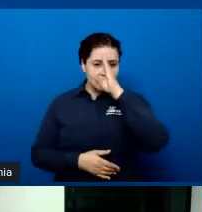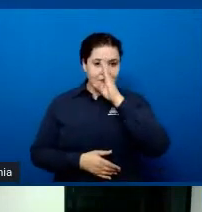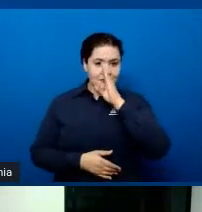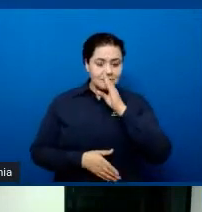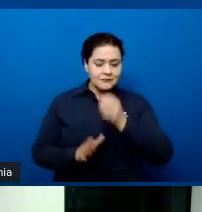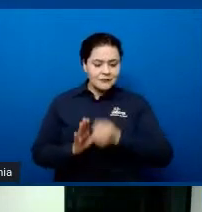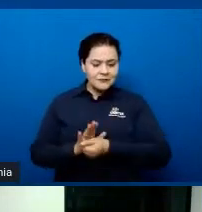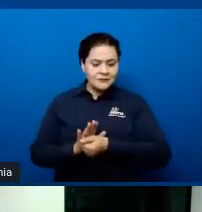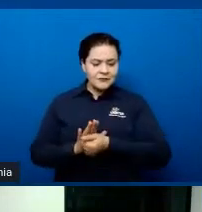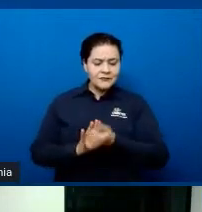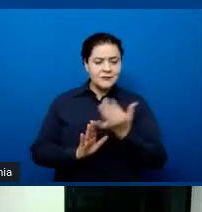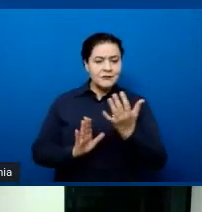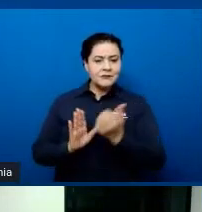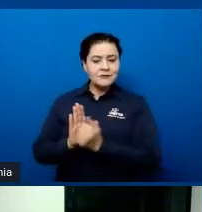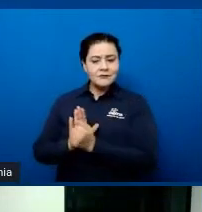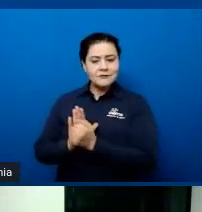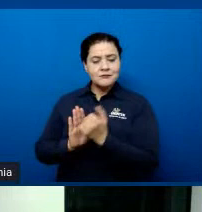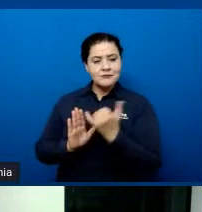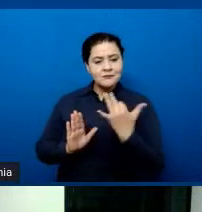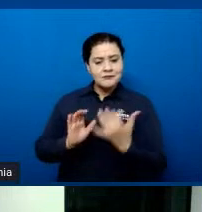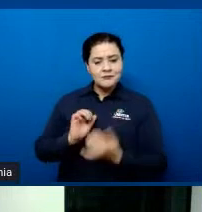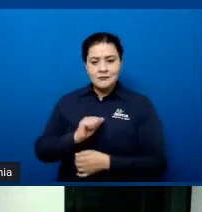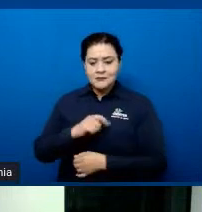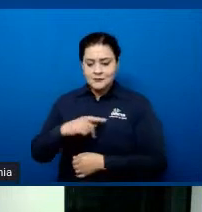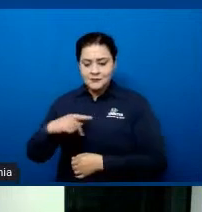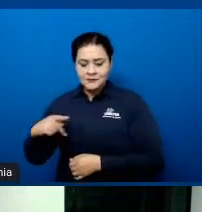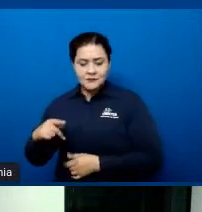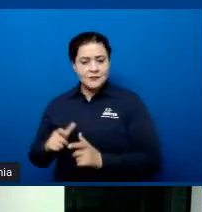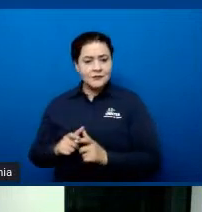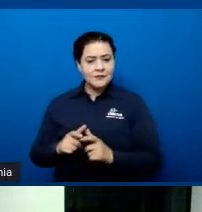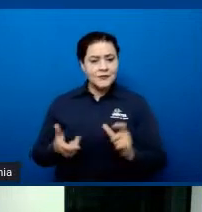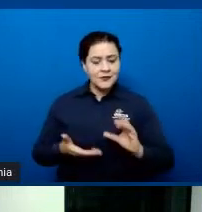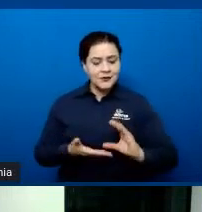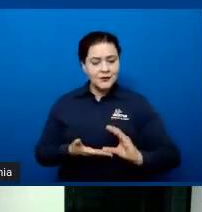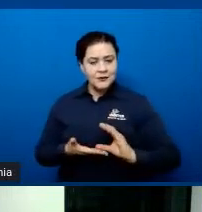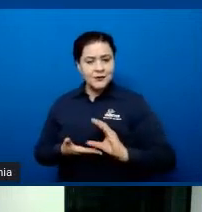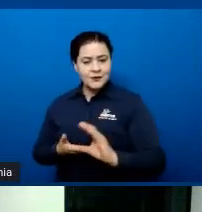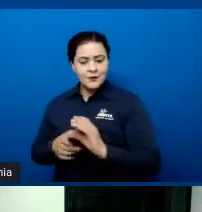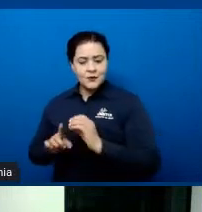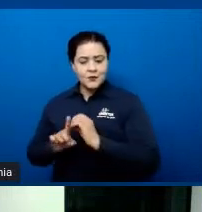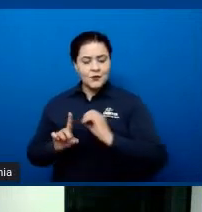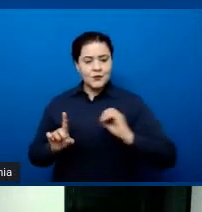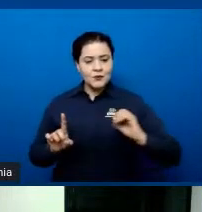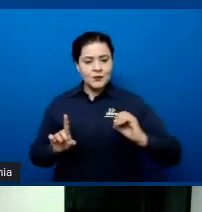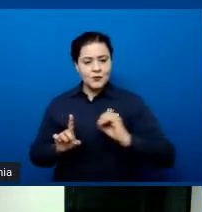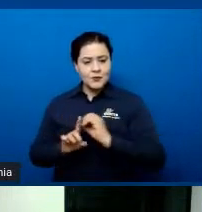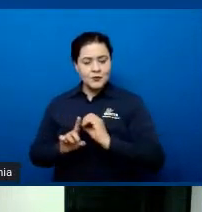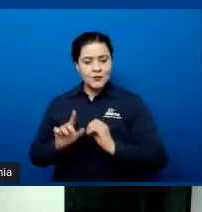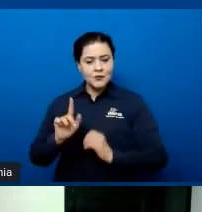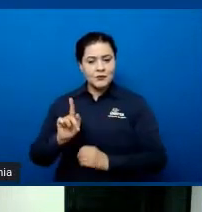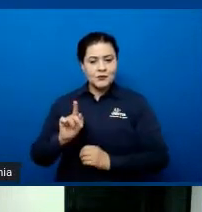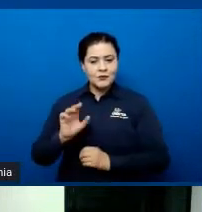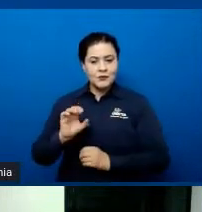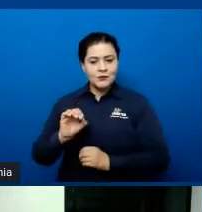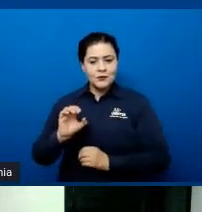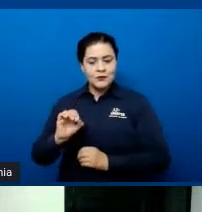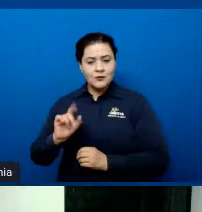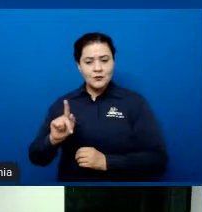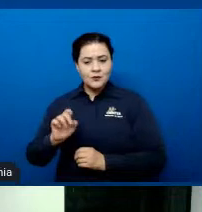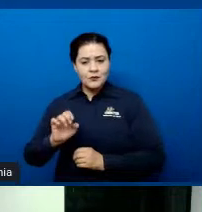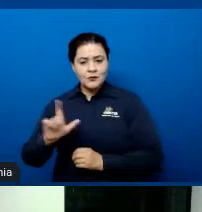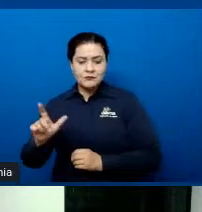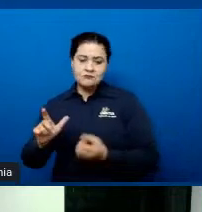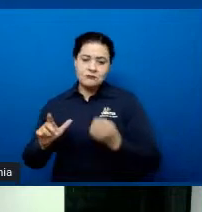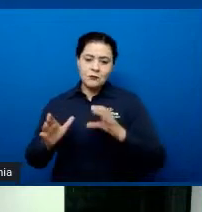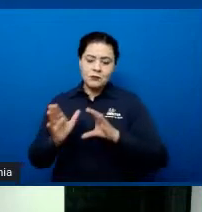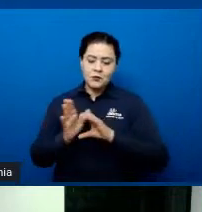diversas aplicações, e é um dos maiores investimentos que o Google está tendo hoje, né, para se trabalhar com a